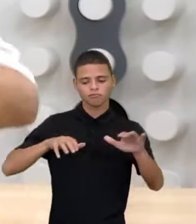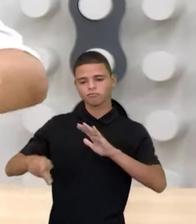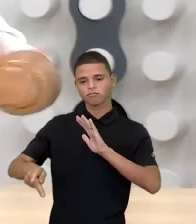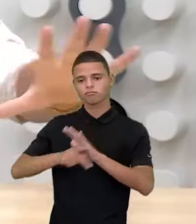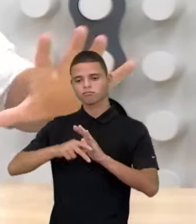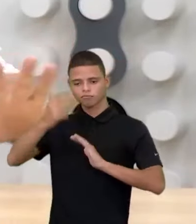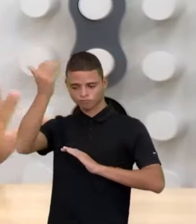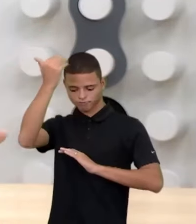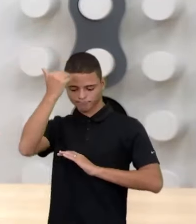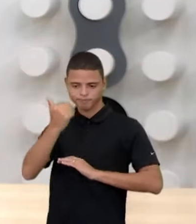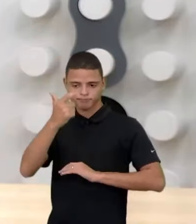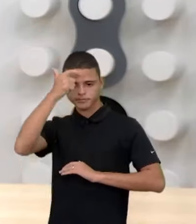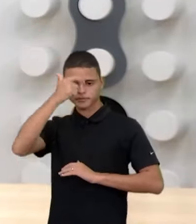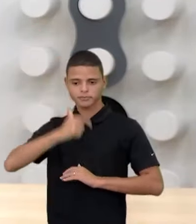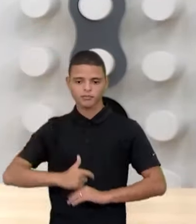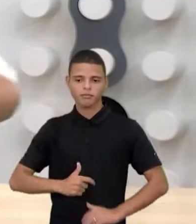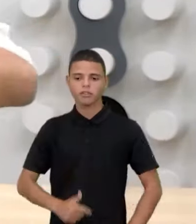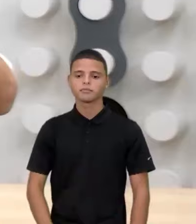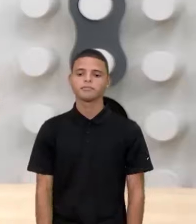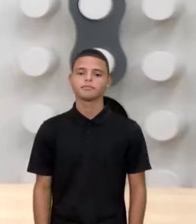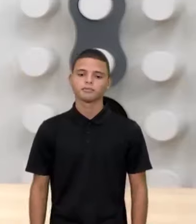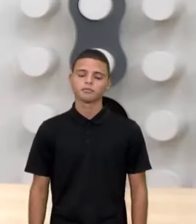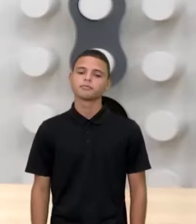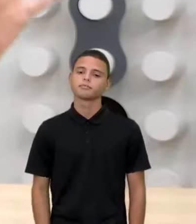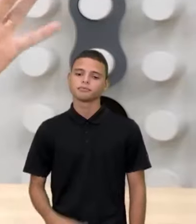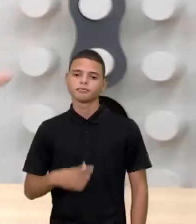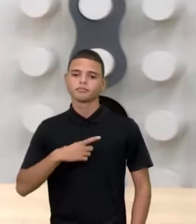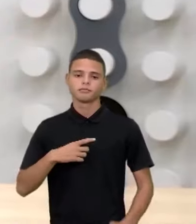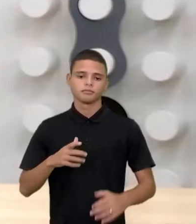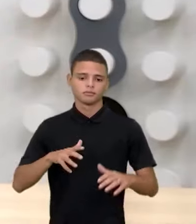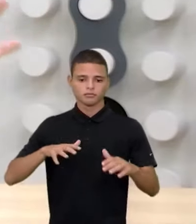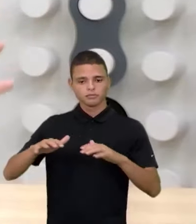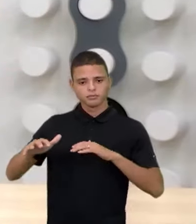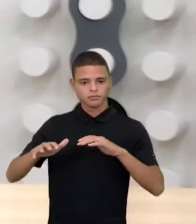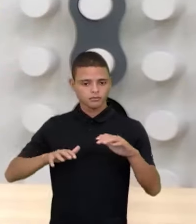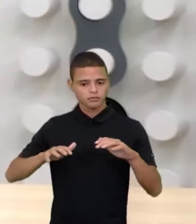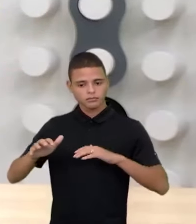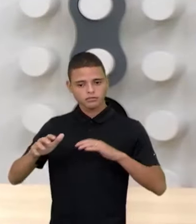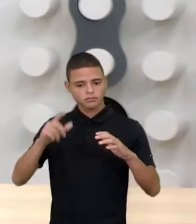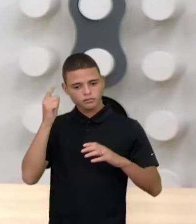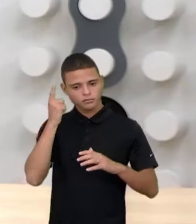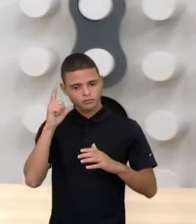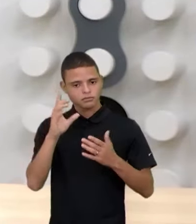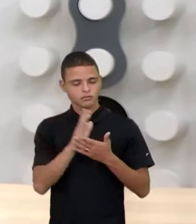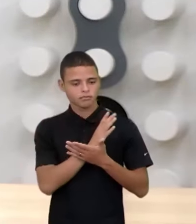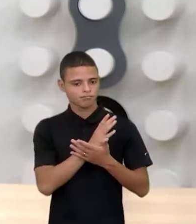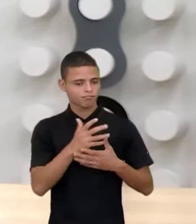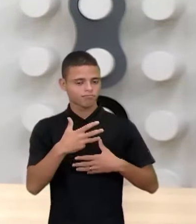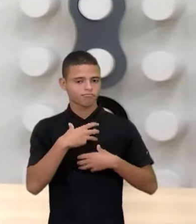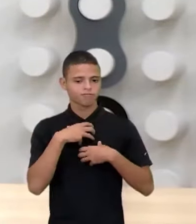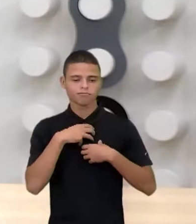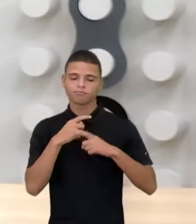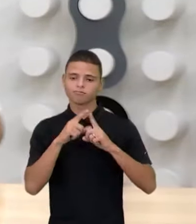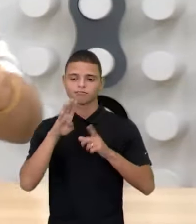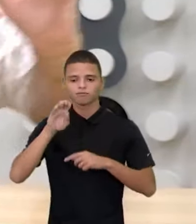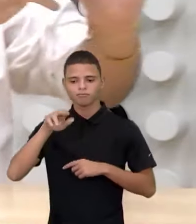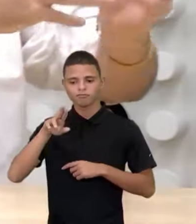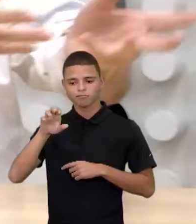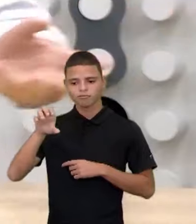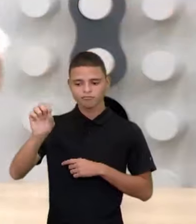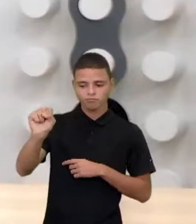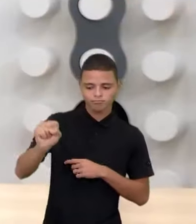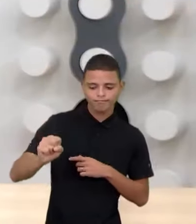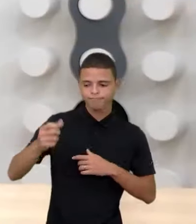corpo, aqui dentro da sua quinesfera, sabe? Então aqui você já consegue se contemplar essa sinergia. Já o blues não, você quer sair